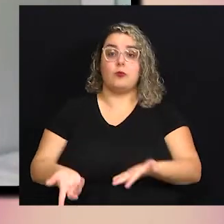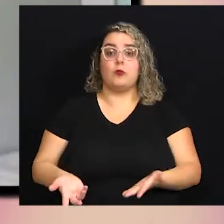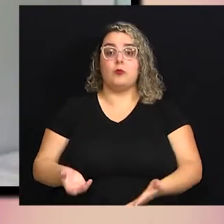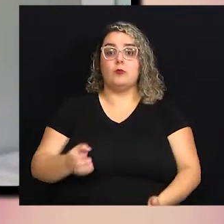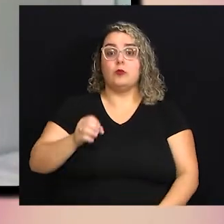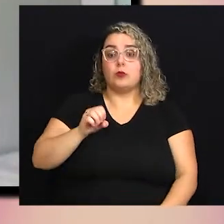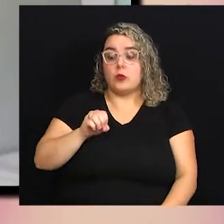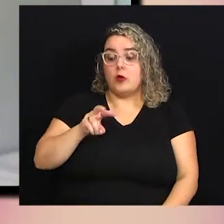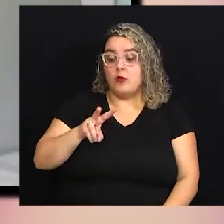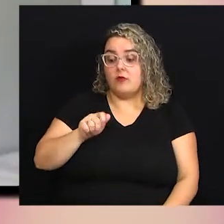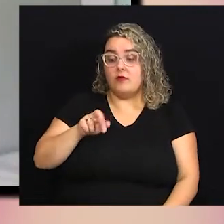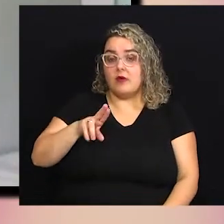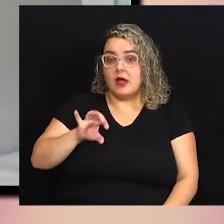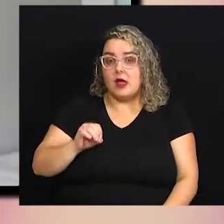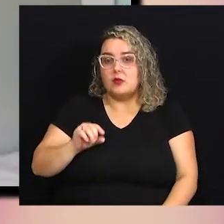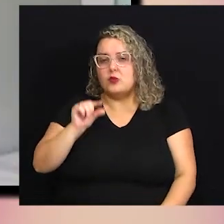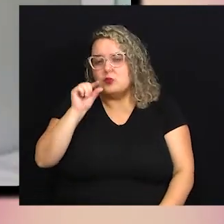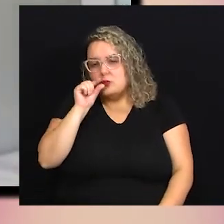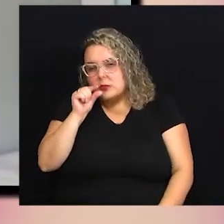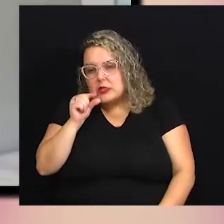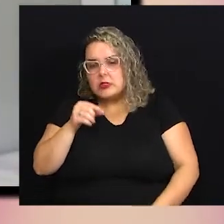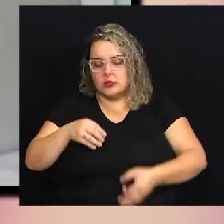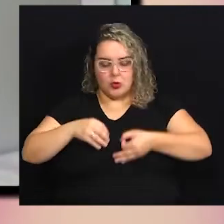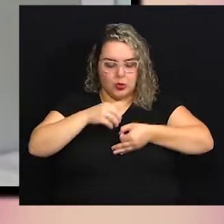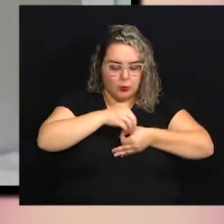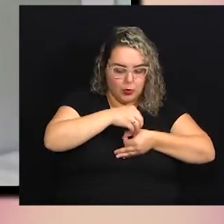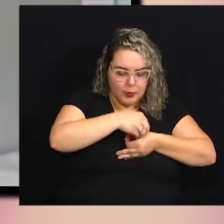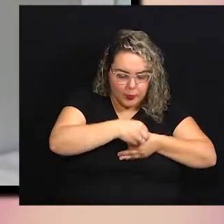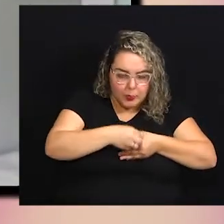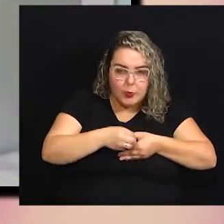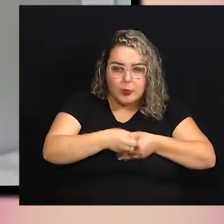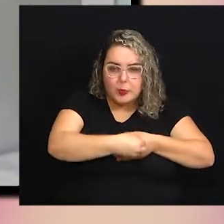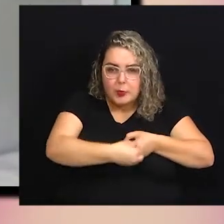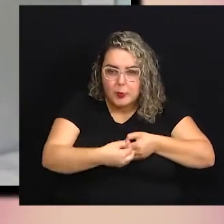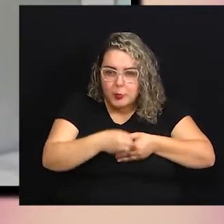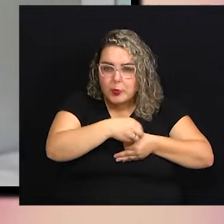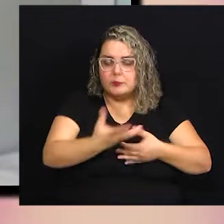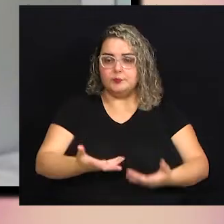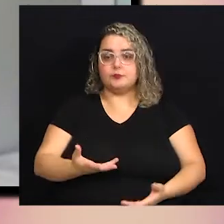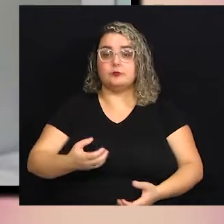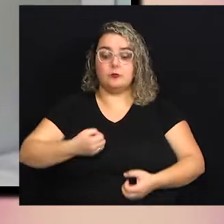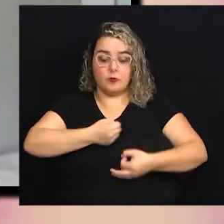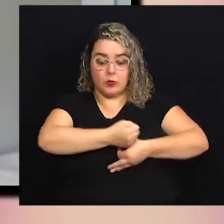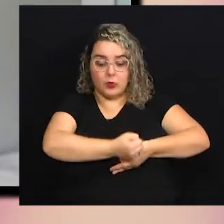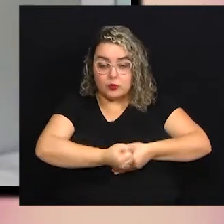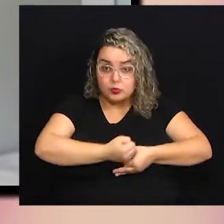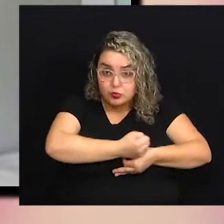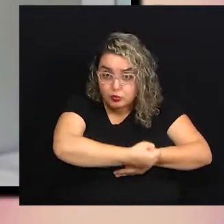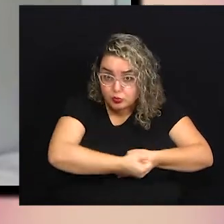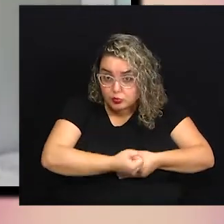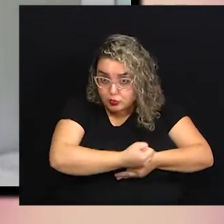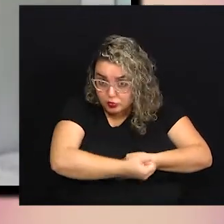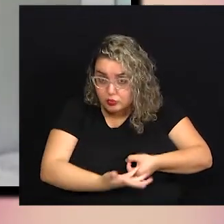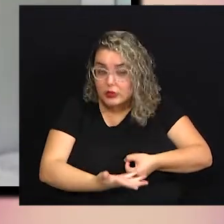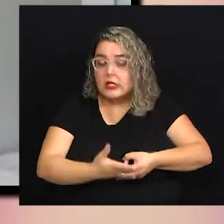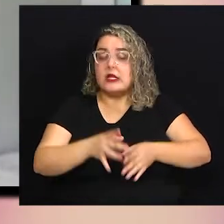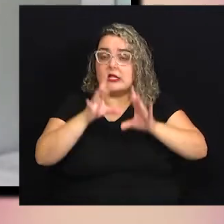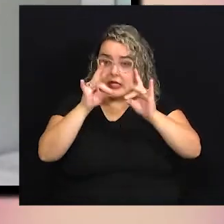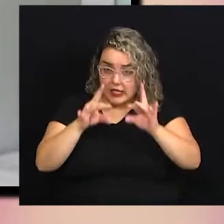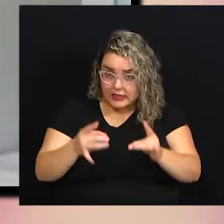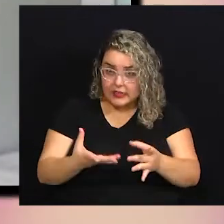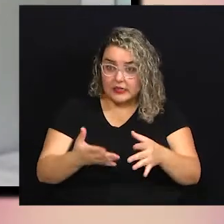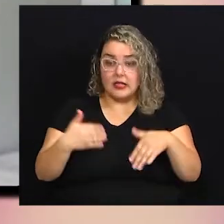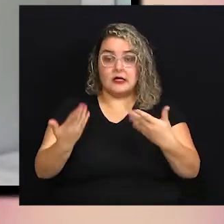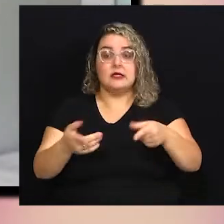achado de ovários micropolicísticos a ultrassom, que tem critérios de ultrassom, ultrassonográficos muito bem estabelecidos,